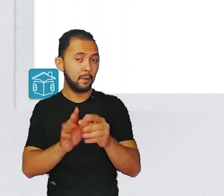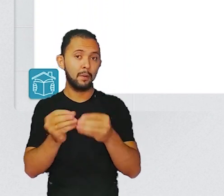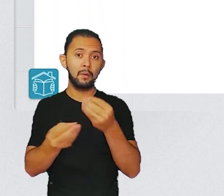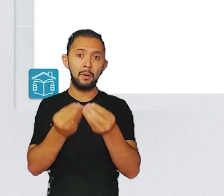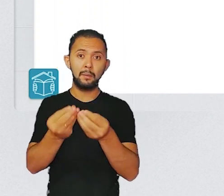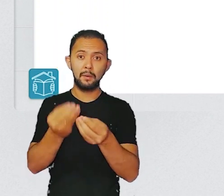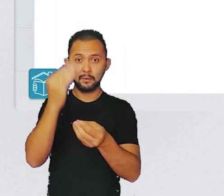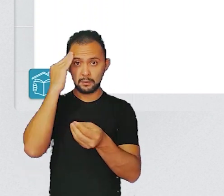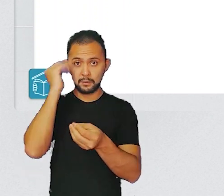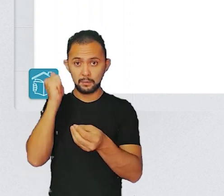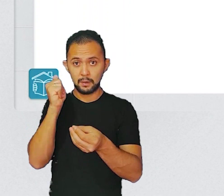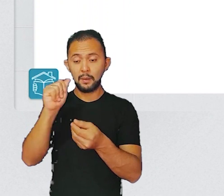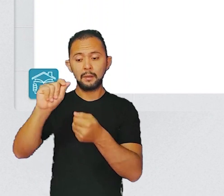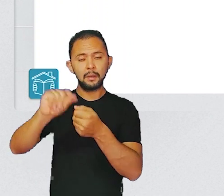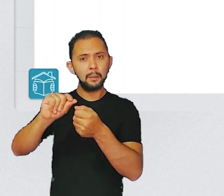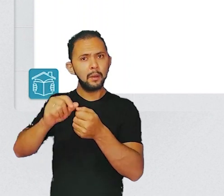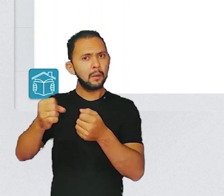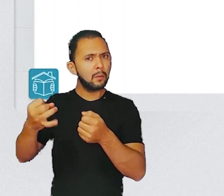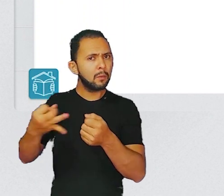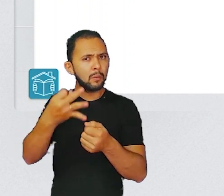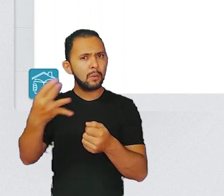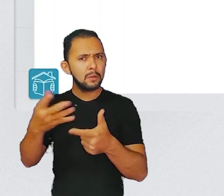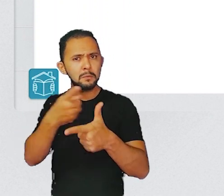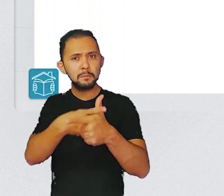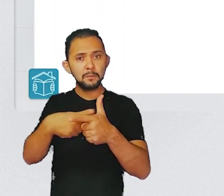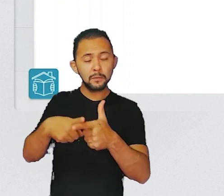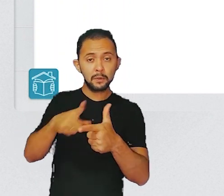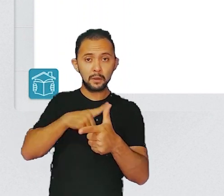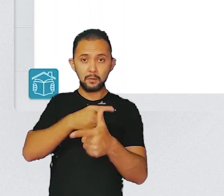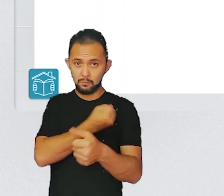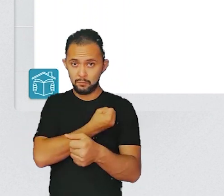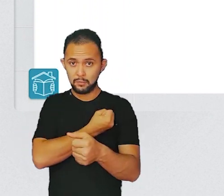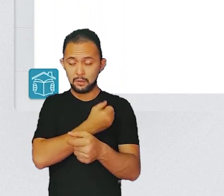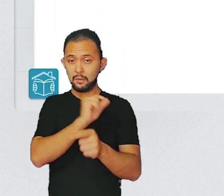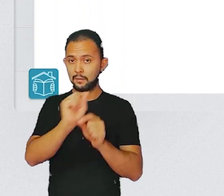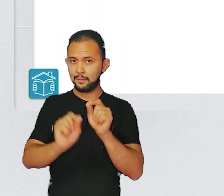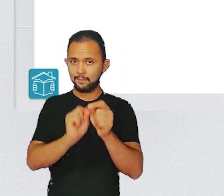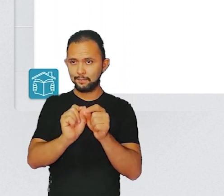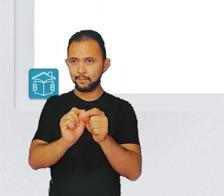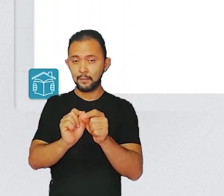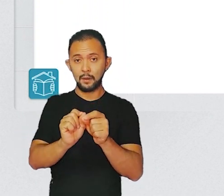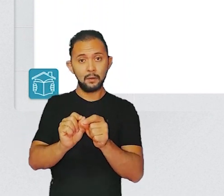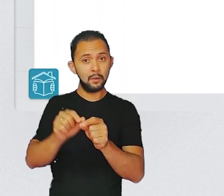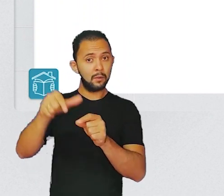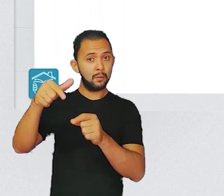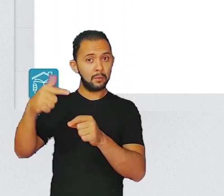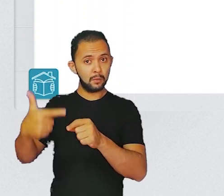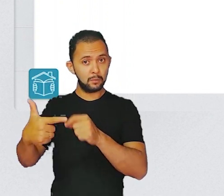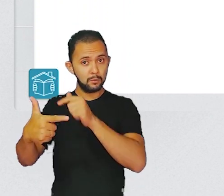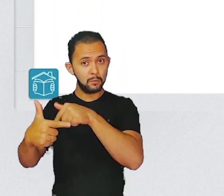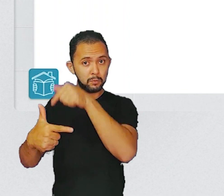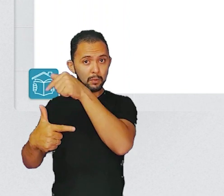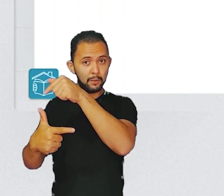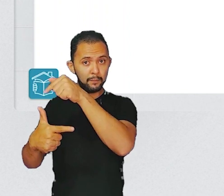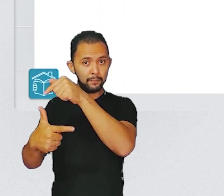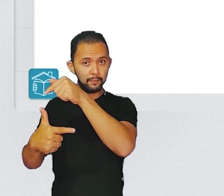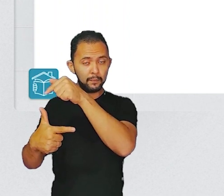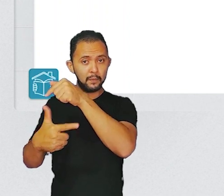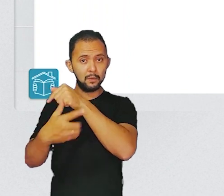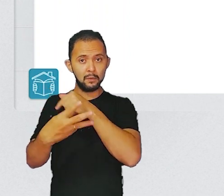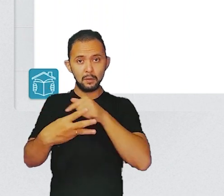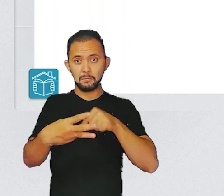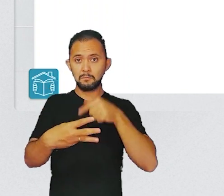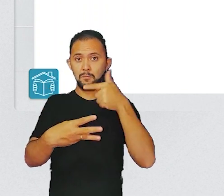determinar o número de divisores desse número? É o seguinte, nós vamos pegar os expoentes de todos os números